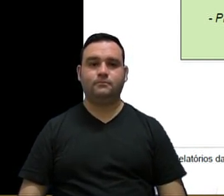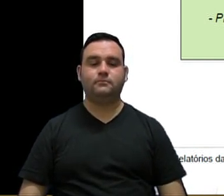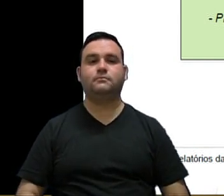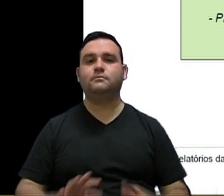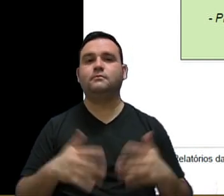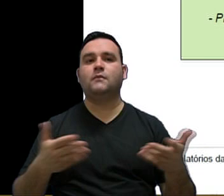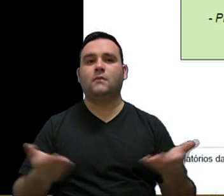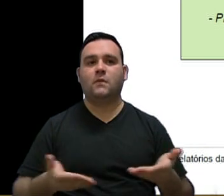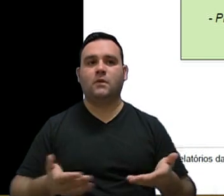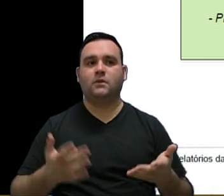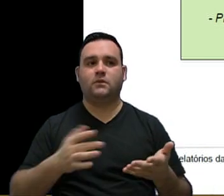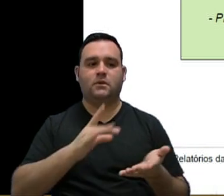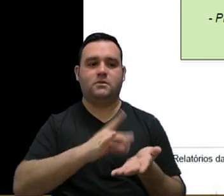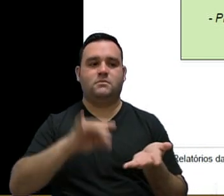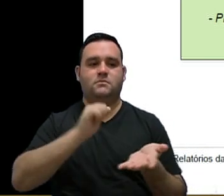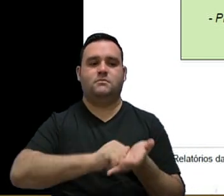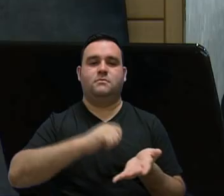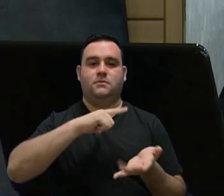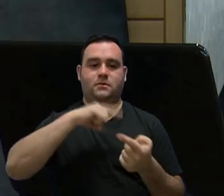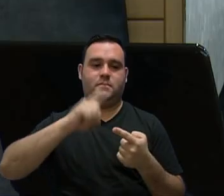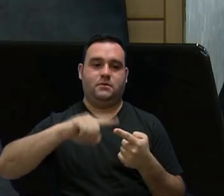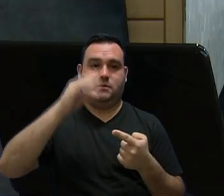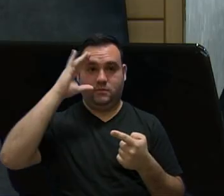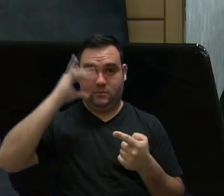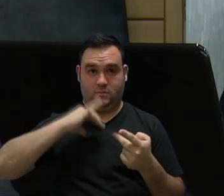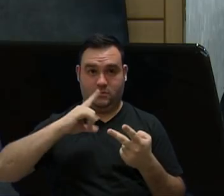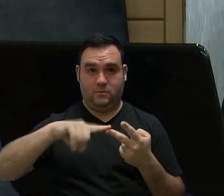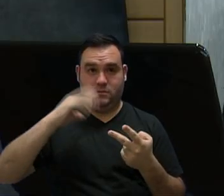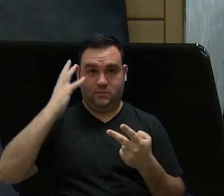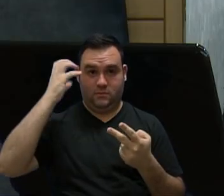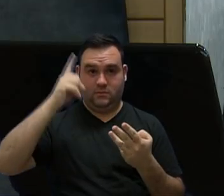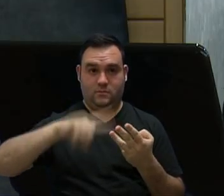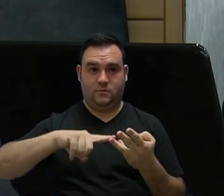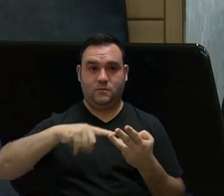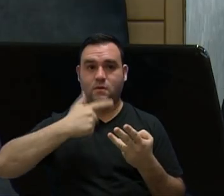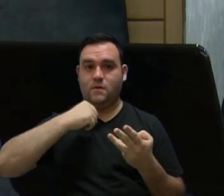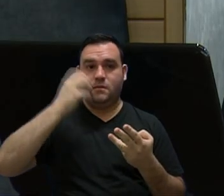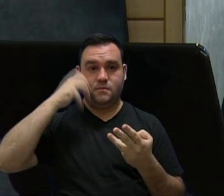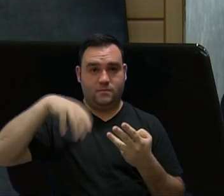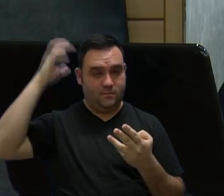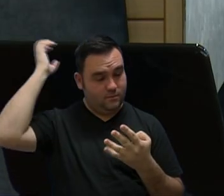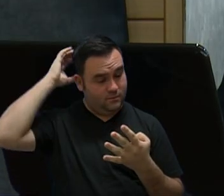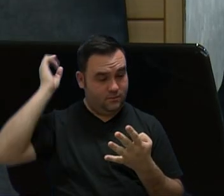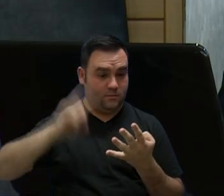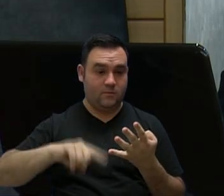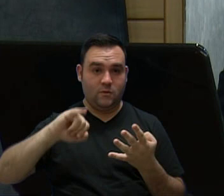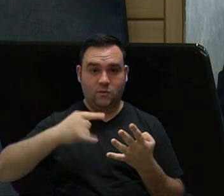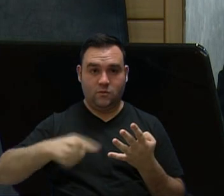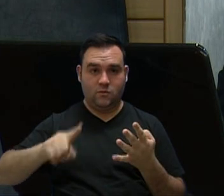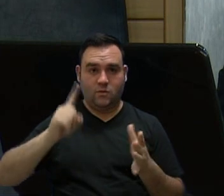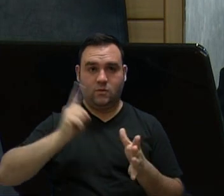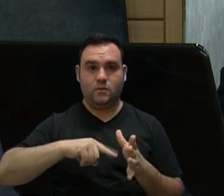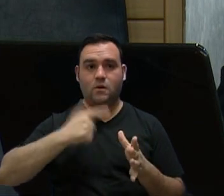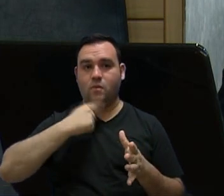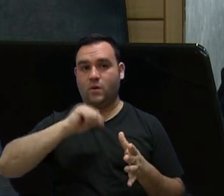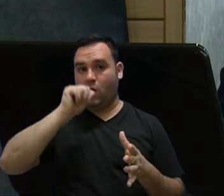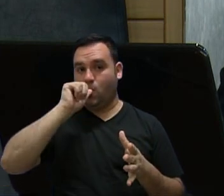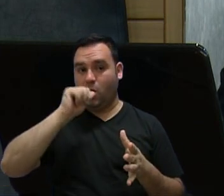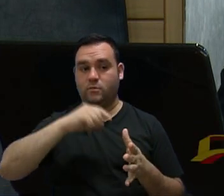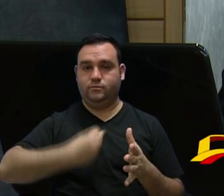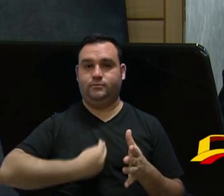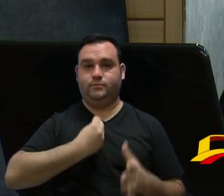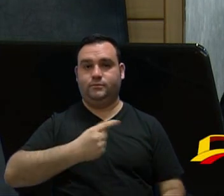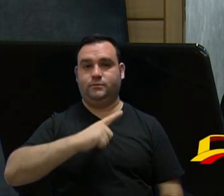é por ordem de chegada nós temos aqui vereadora iara vereadora fernanda vereador péricles vereador joão donizete vereador silvano